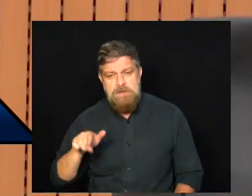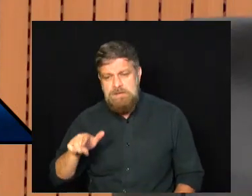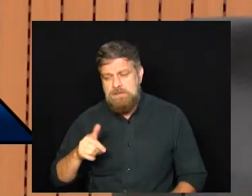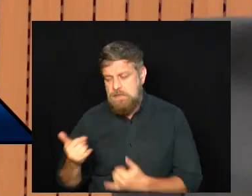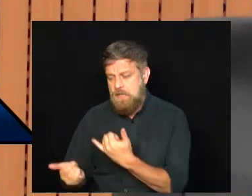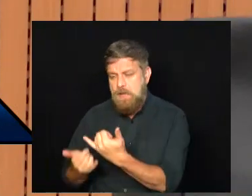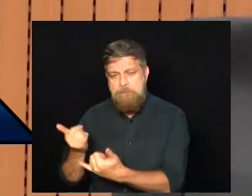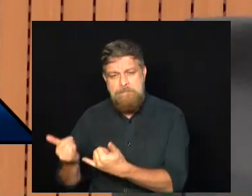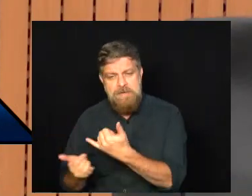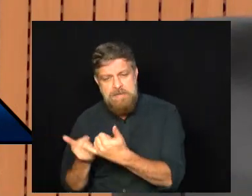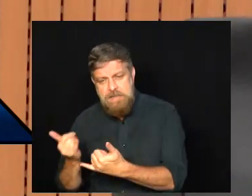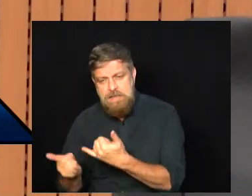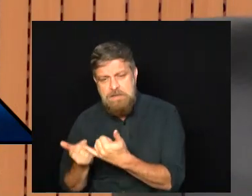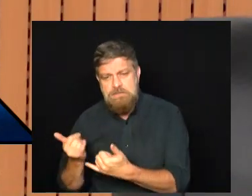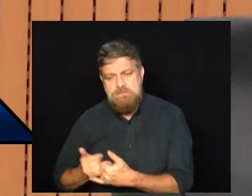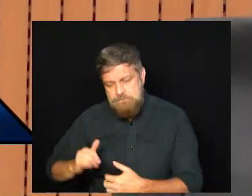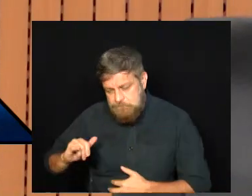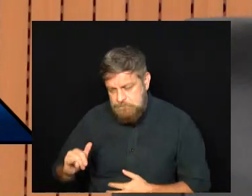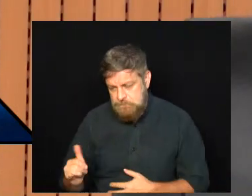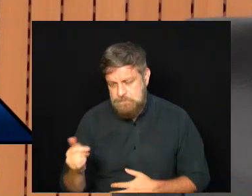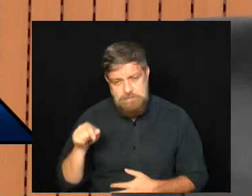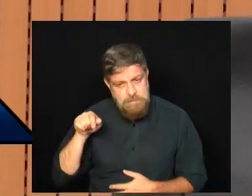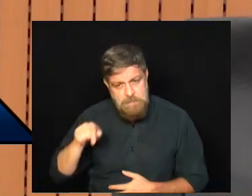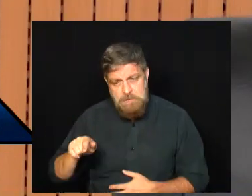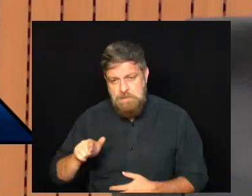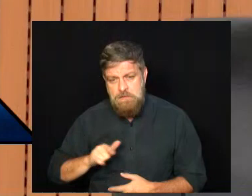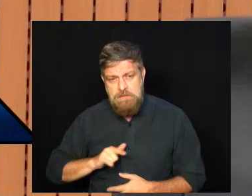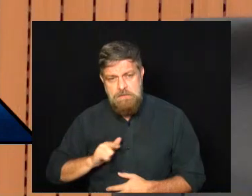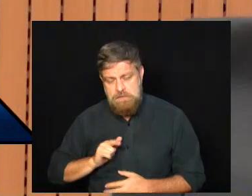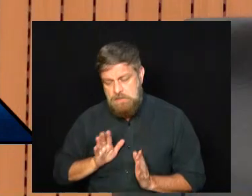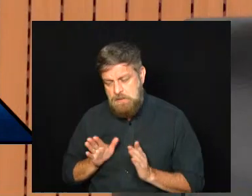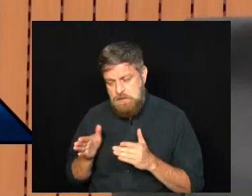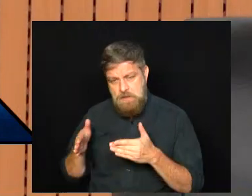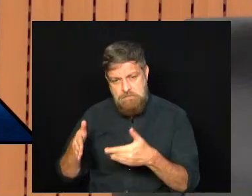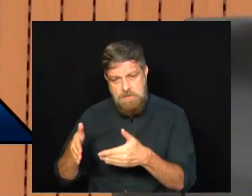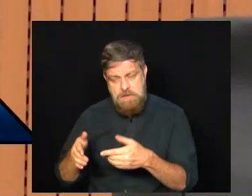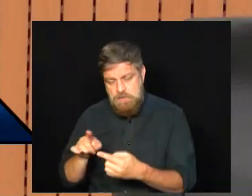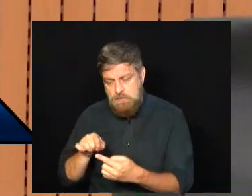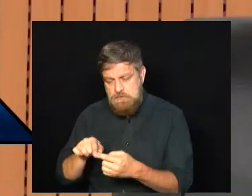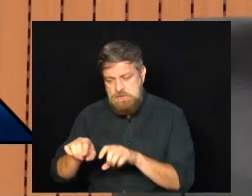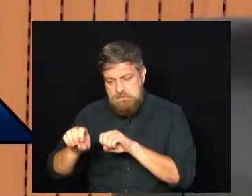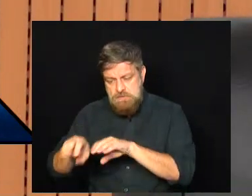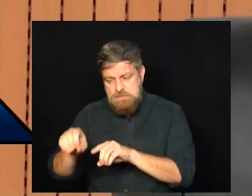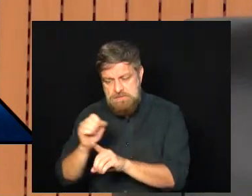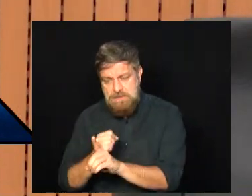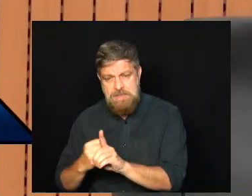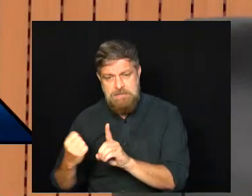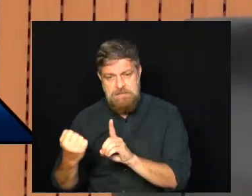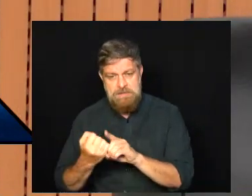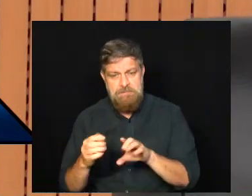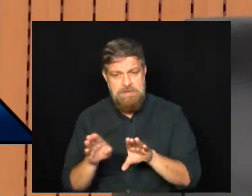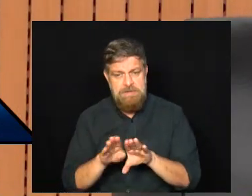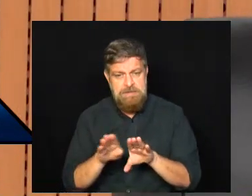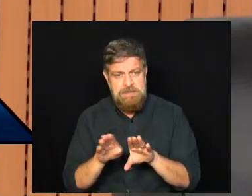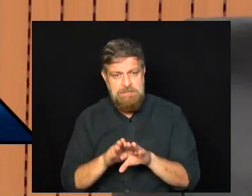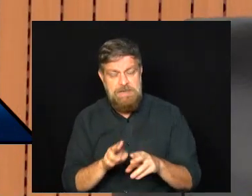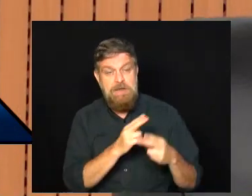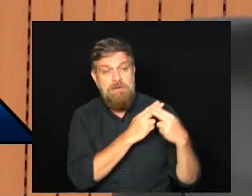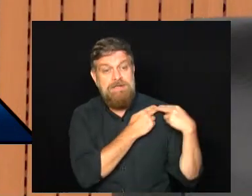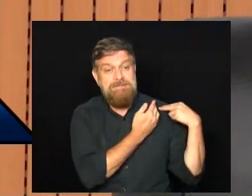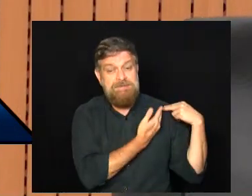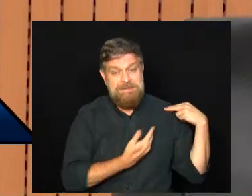jogos e brincadeiras, os quais deverão estar dirigidos para a educação, sociedade, e as autoridades públicas